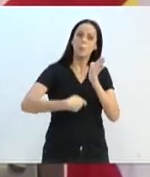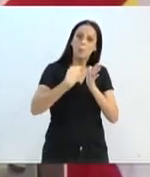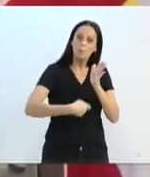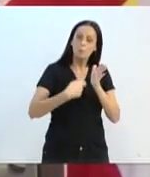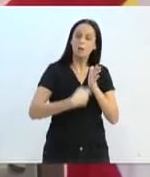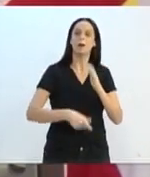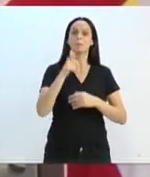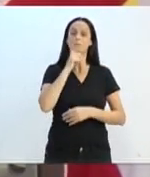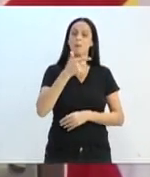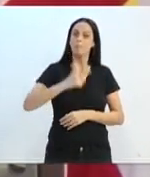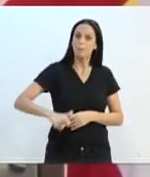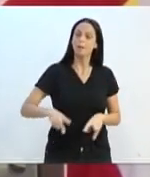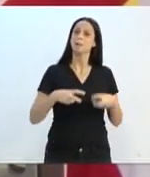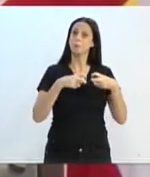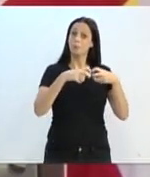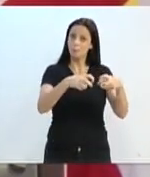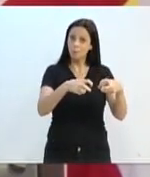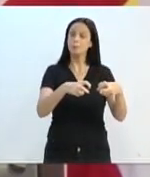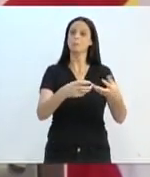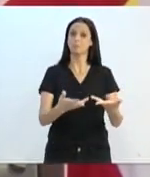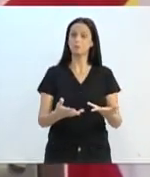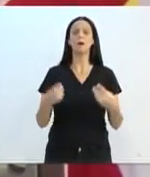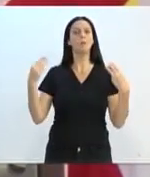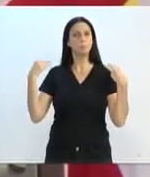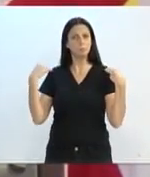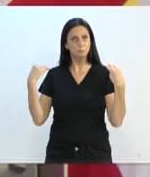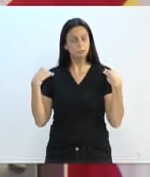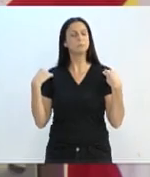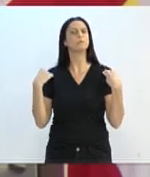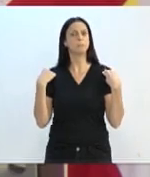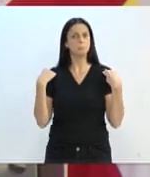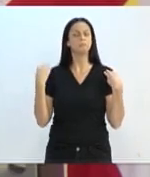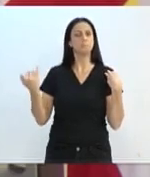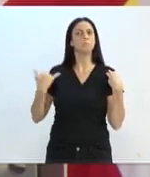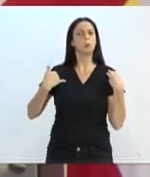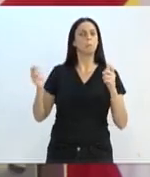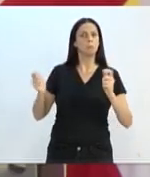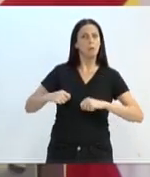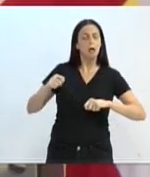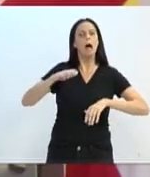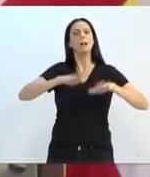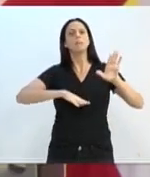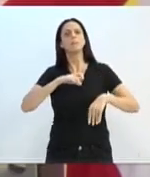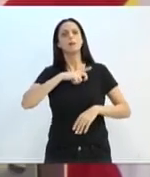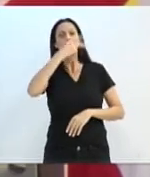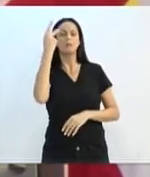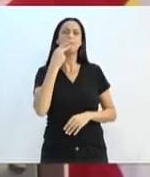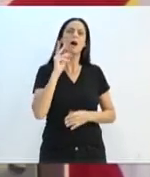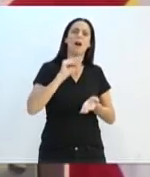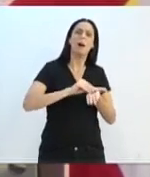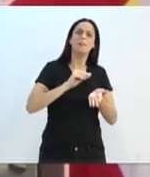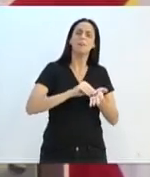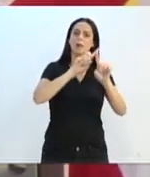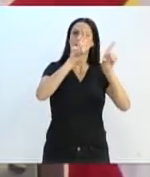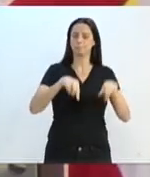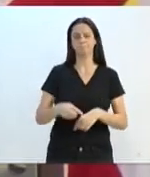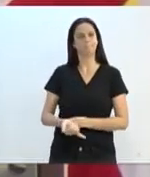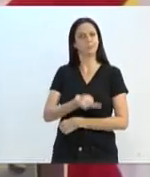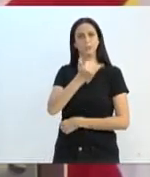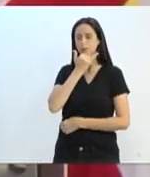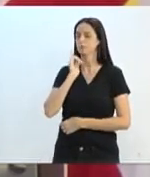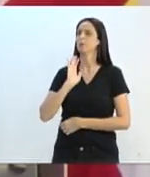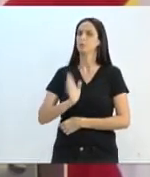de ônibus, e tem condições, motorista tem, eles falam que não tem a mão de obra. Isso eu posso garantir, porque eu estou